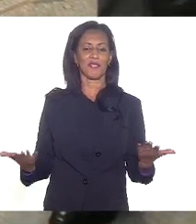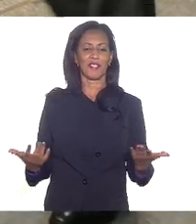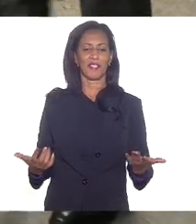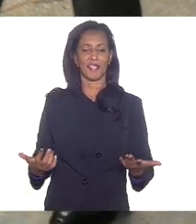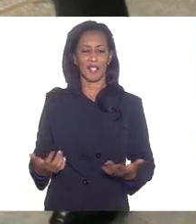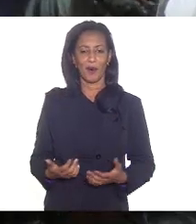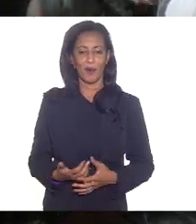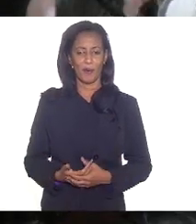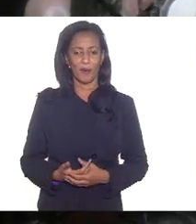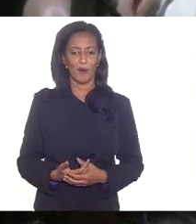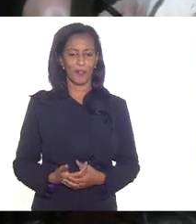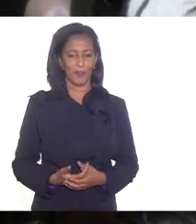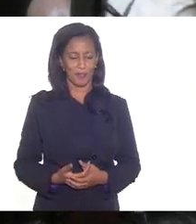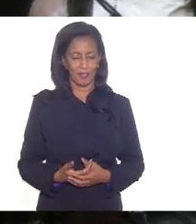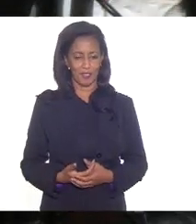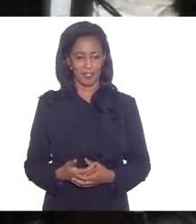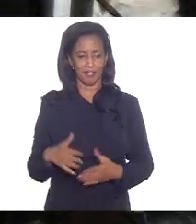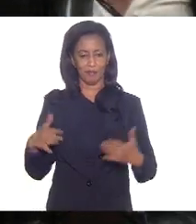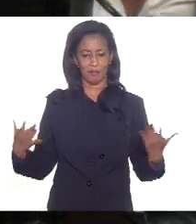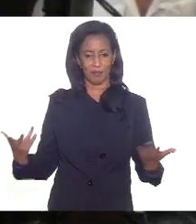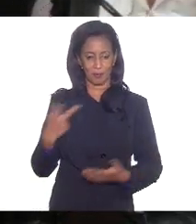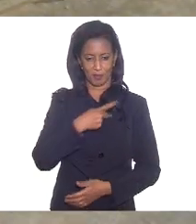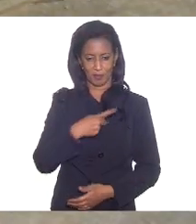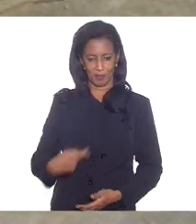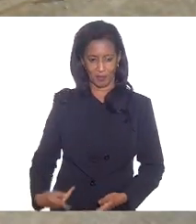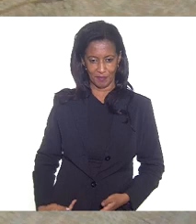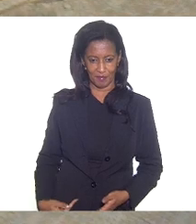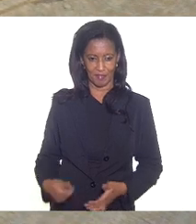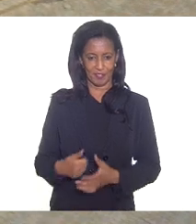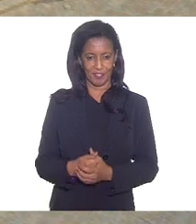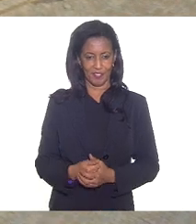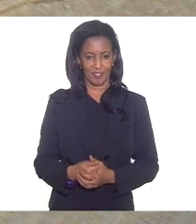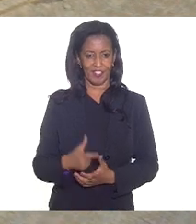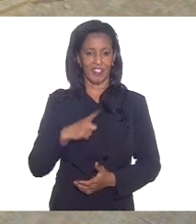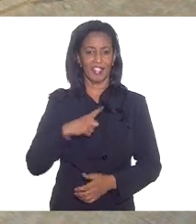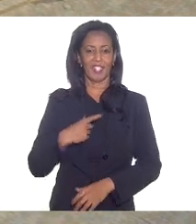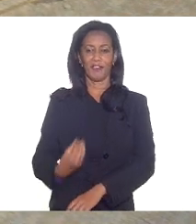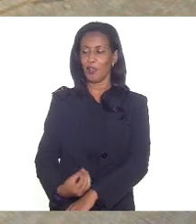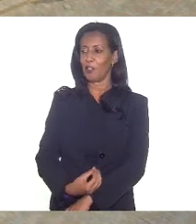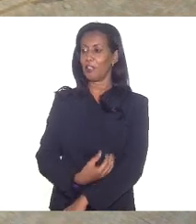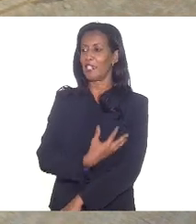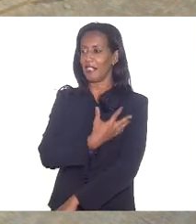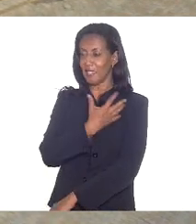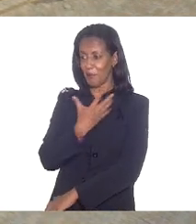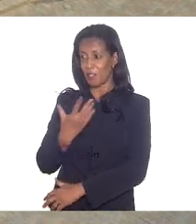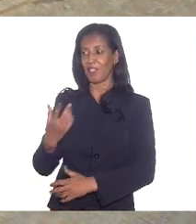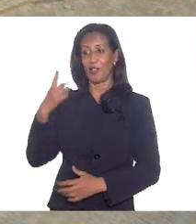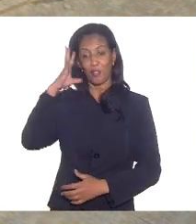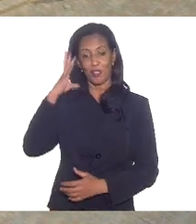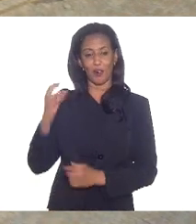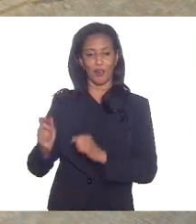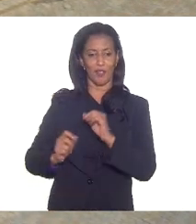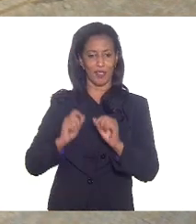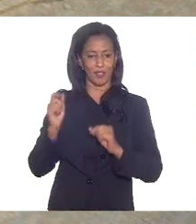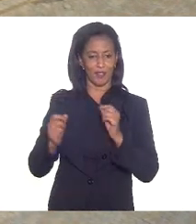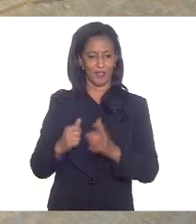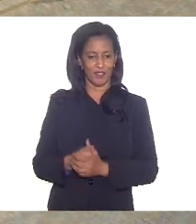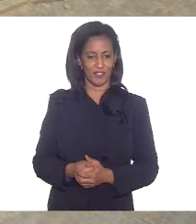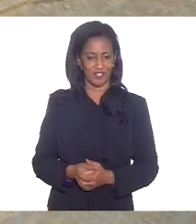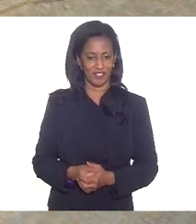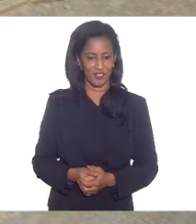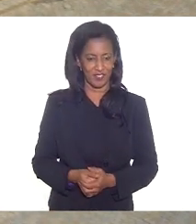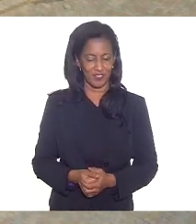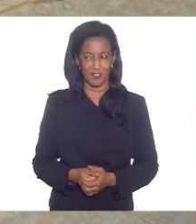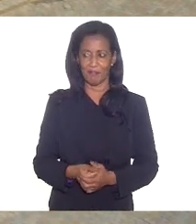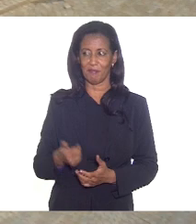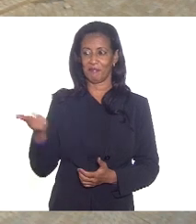Deputada Renata, por favor. Senhor presidente, tem tanta emoção. Oi. Que eu não sei mais o que eu faço. Eu estou aqui, o pessoal só